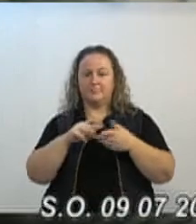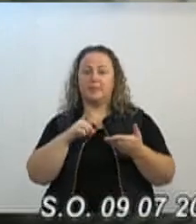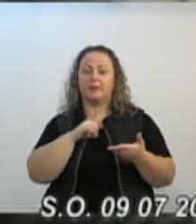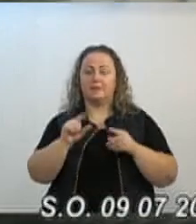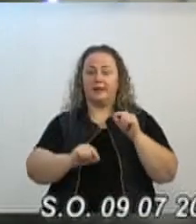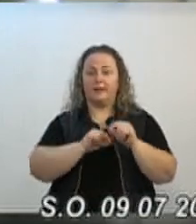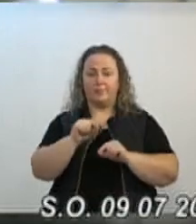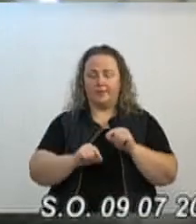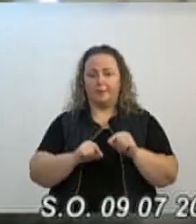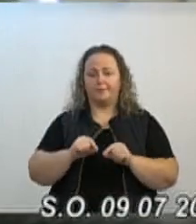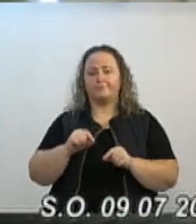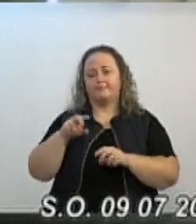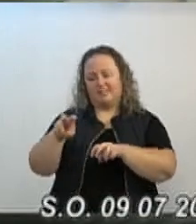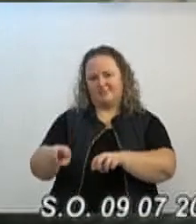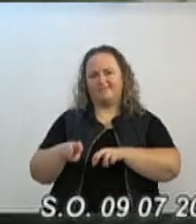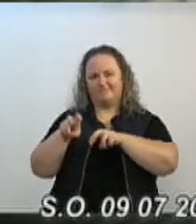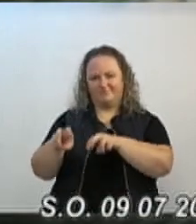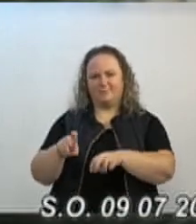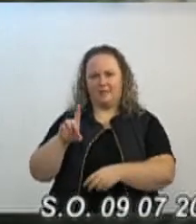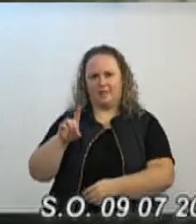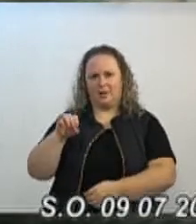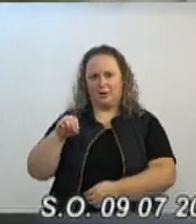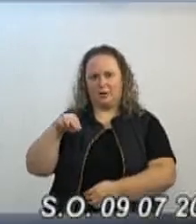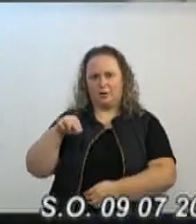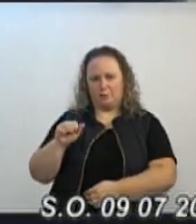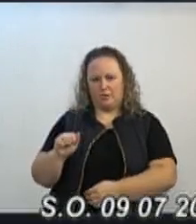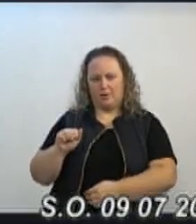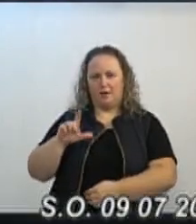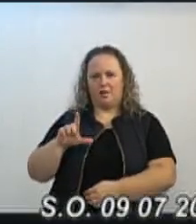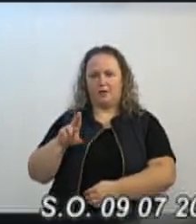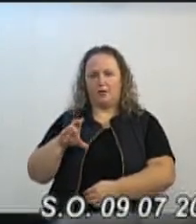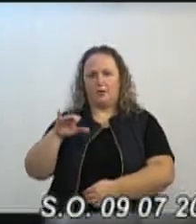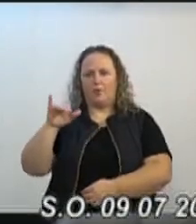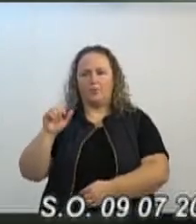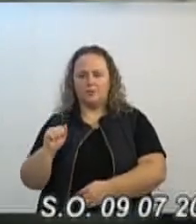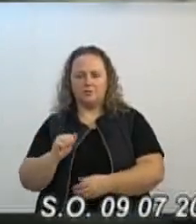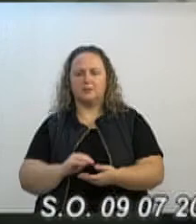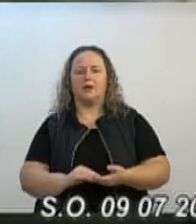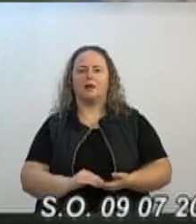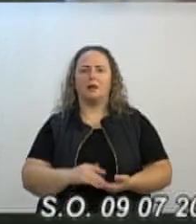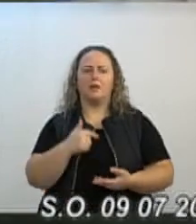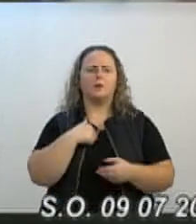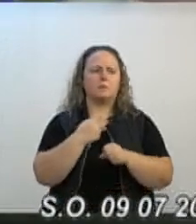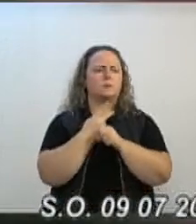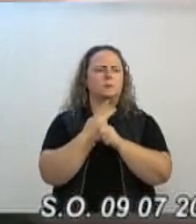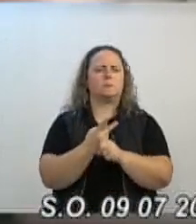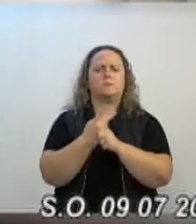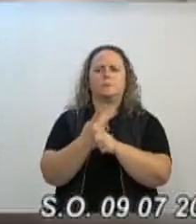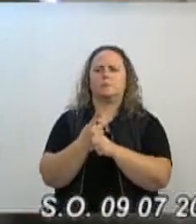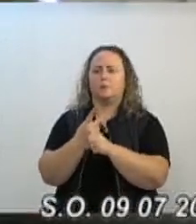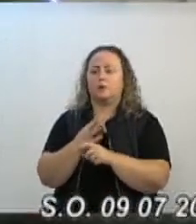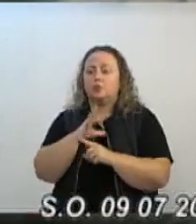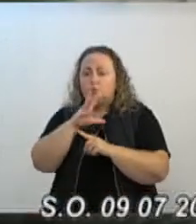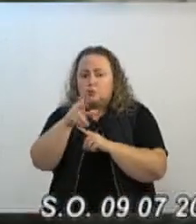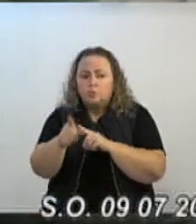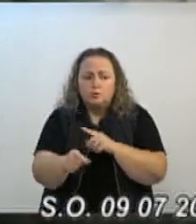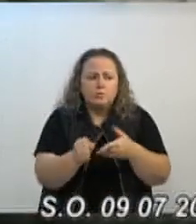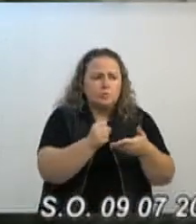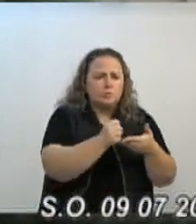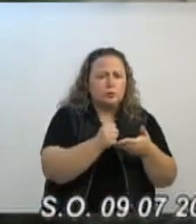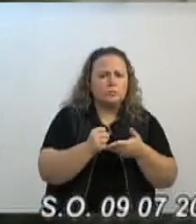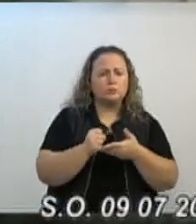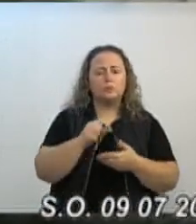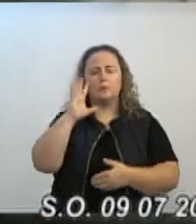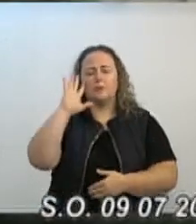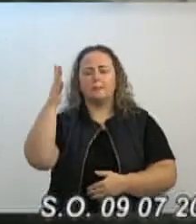Dona Lúcia, e assim que eu descobri essa situação, 2h30 da manhã, procurei todos os canais de comunicação possíveis para tentar